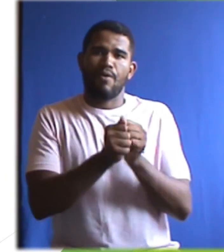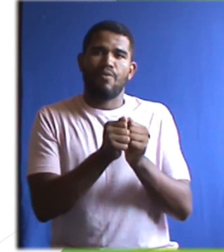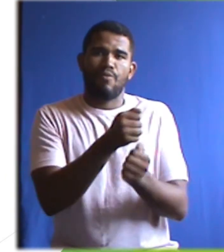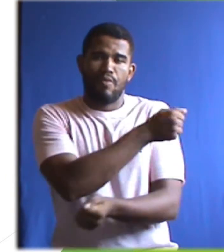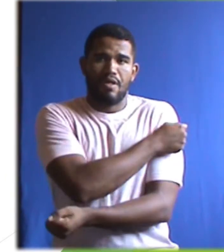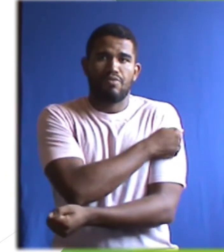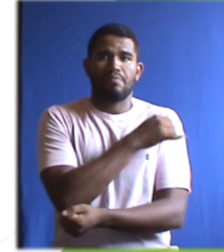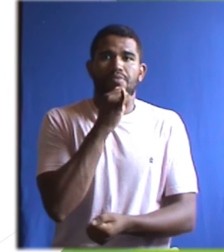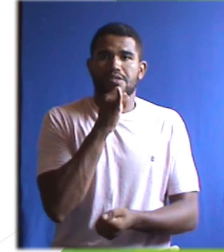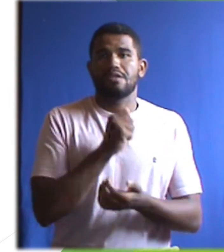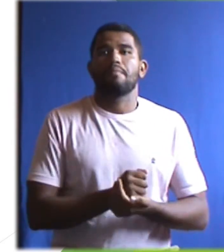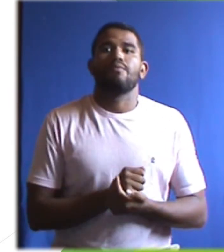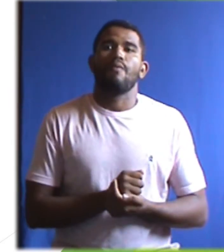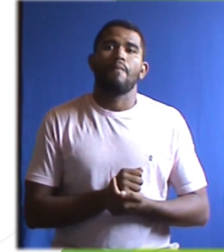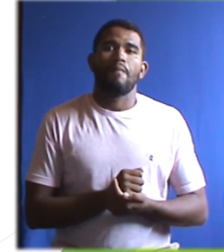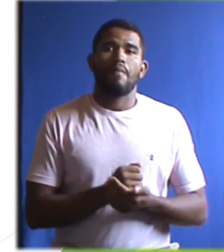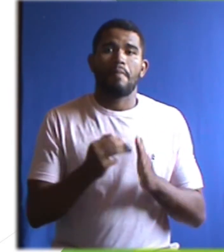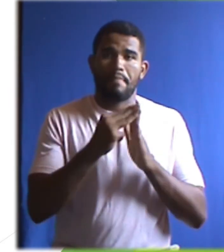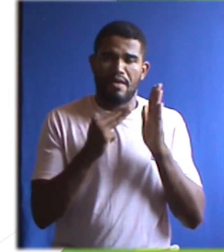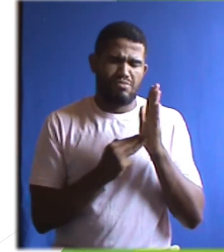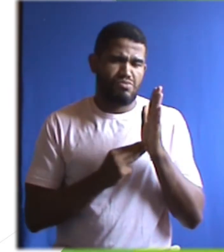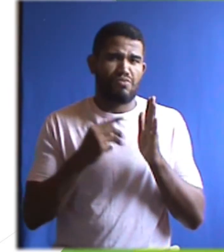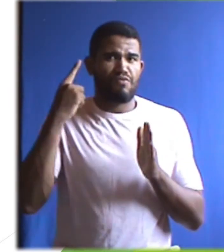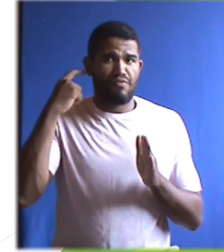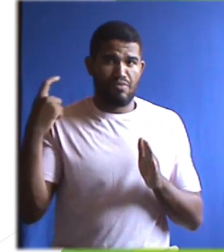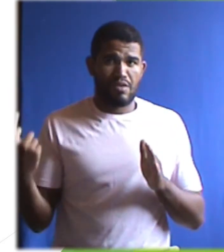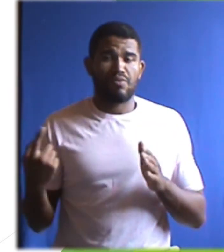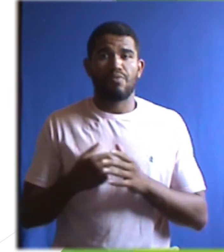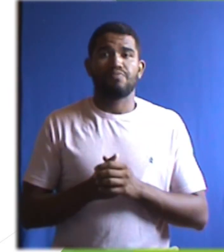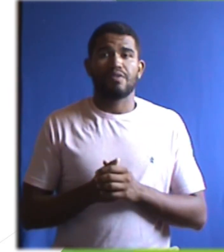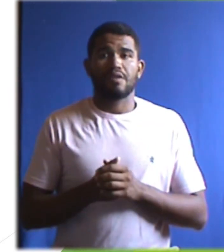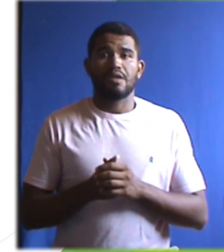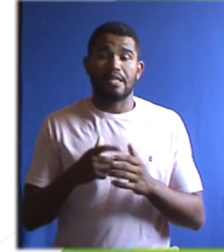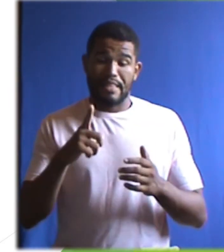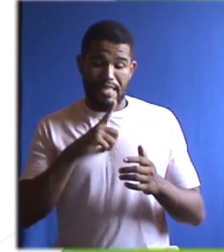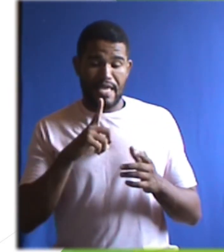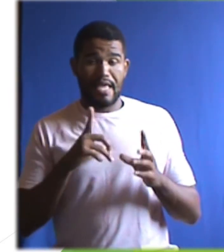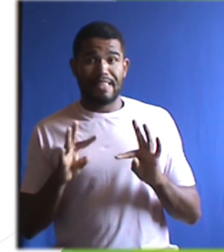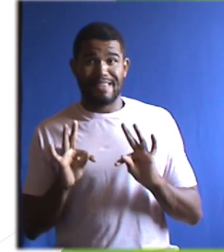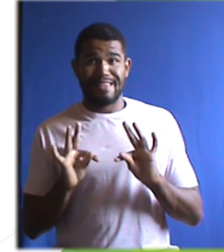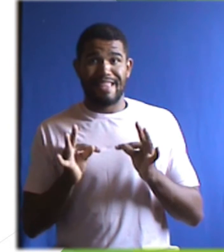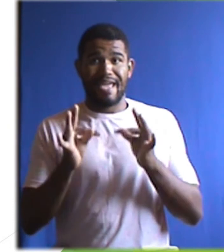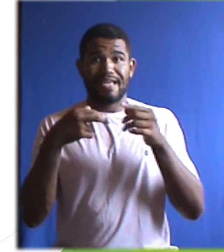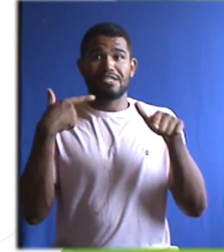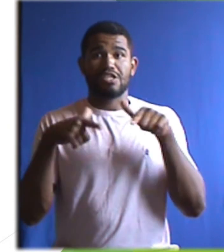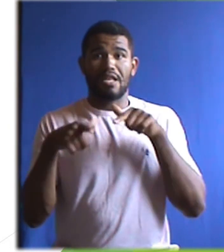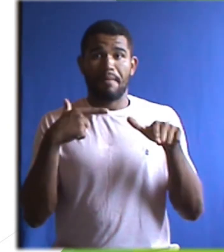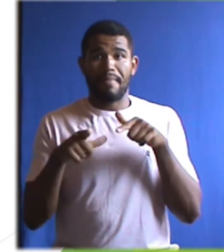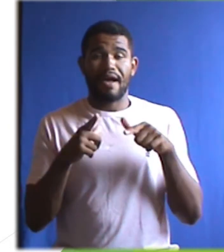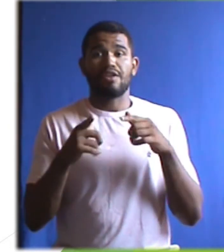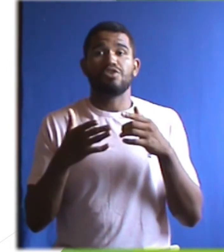vamos pensar aqui que no método, por exemplo, fônico. Um método fônico, ele